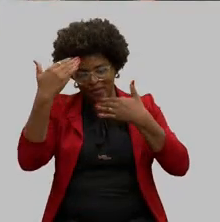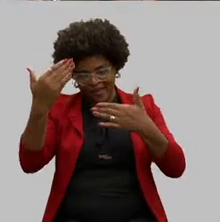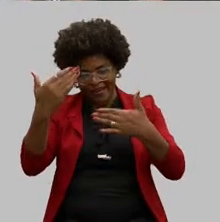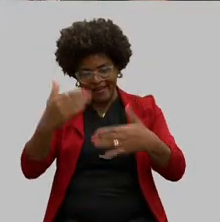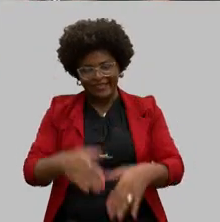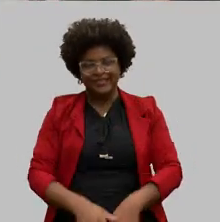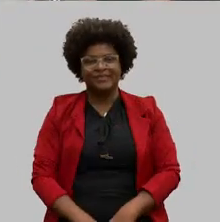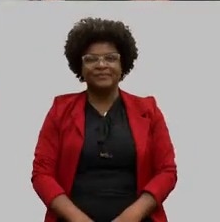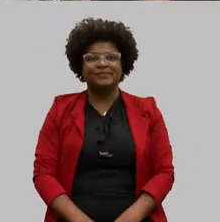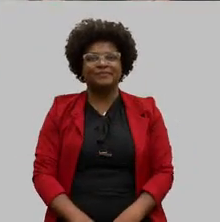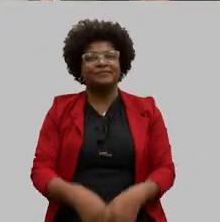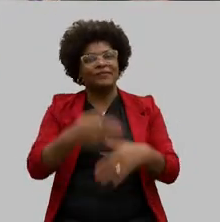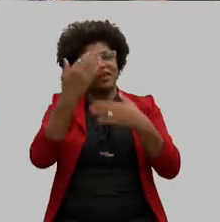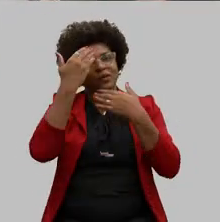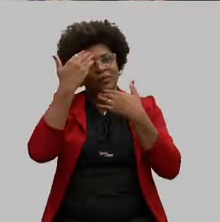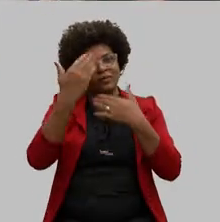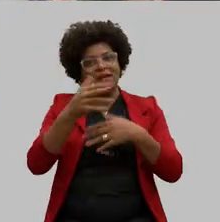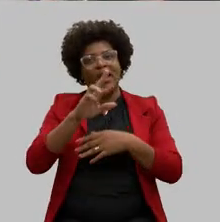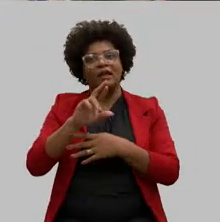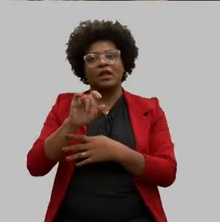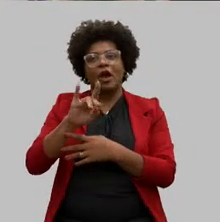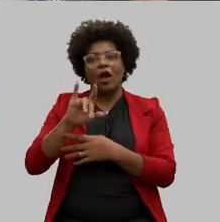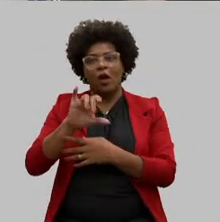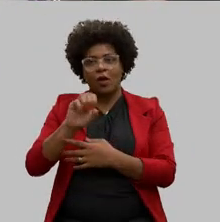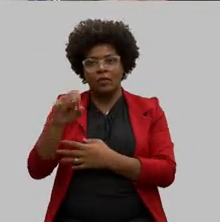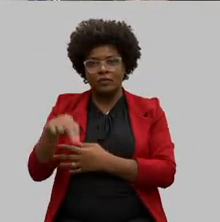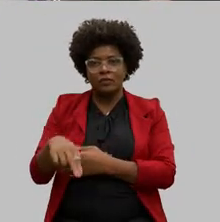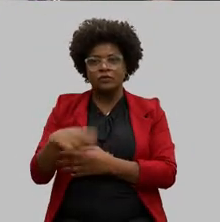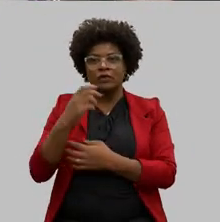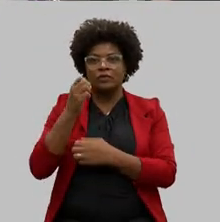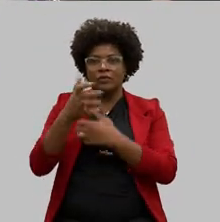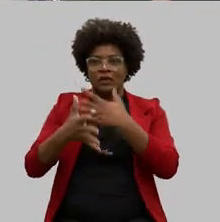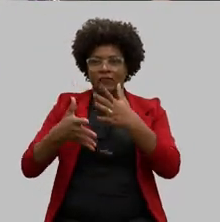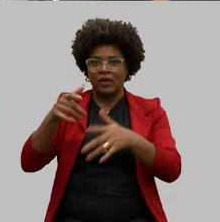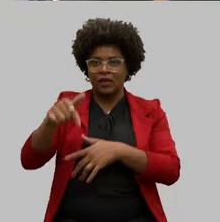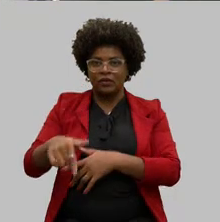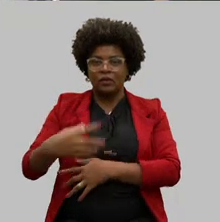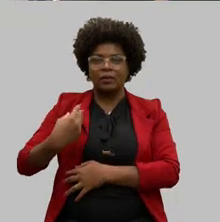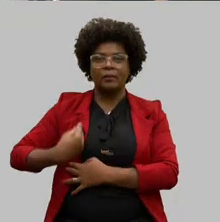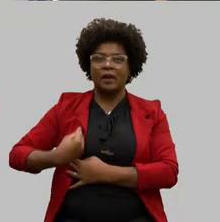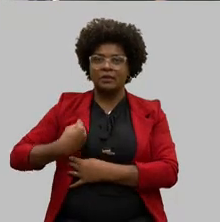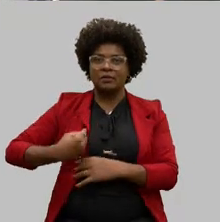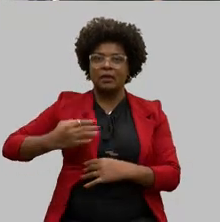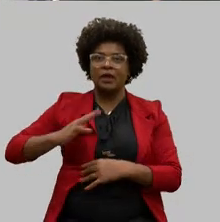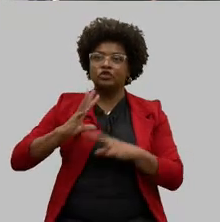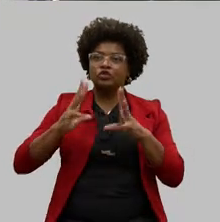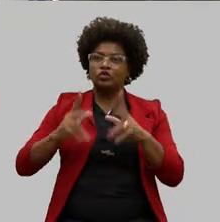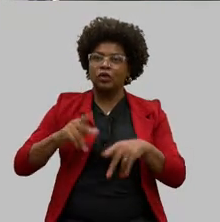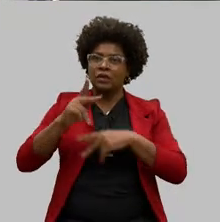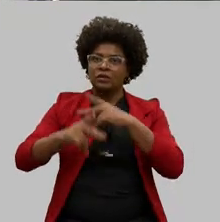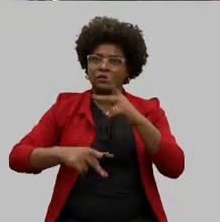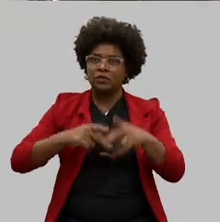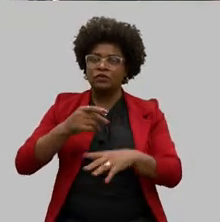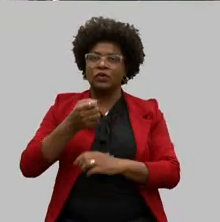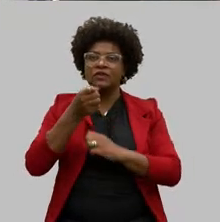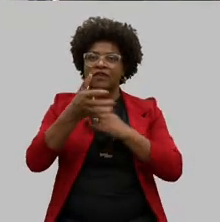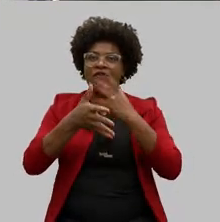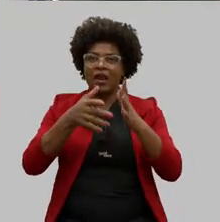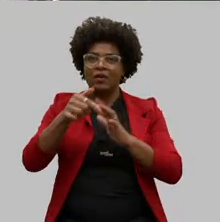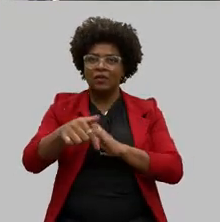obrigado Robson pela colocação obrigado pela participação de todos os oradores Eu caminho aqui pro